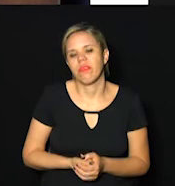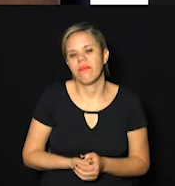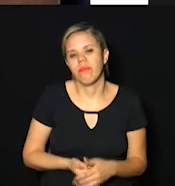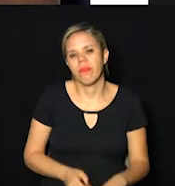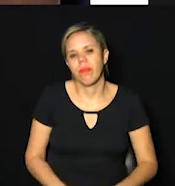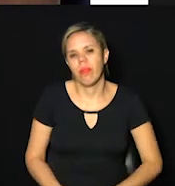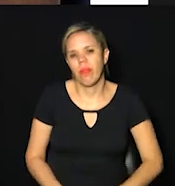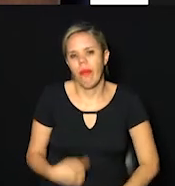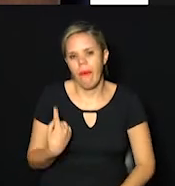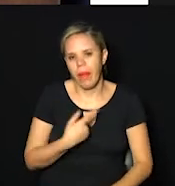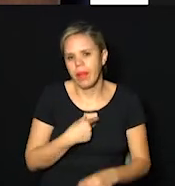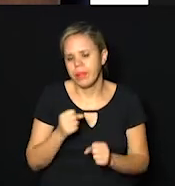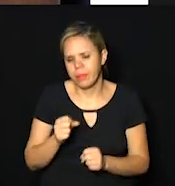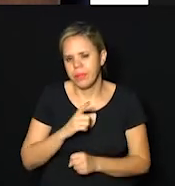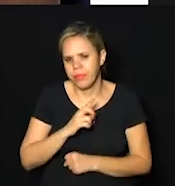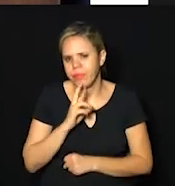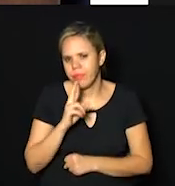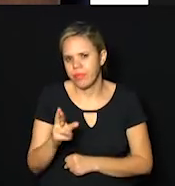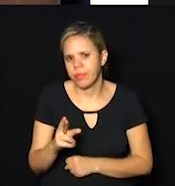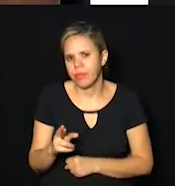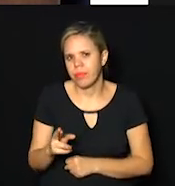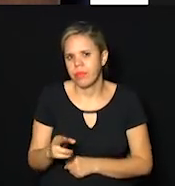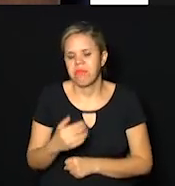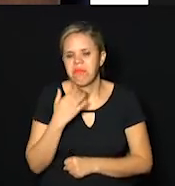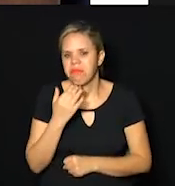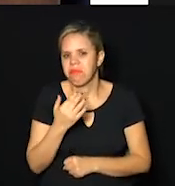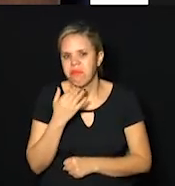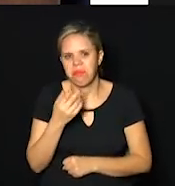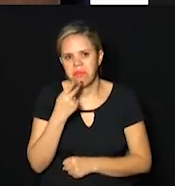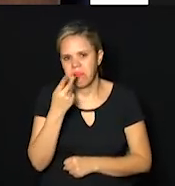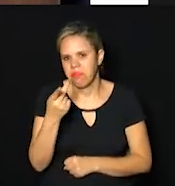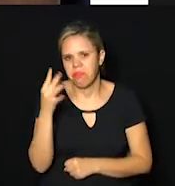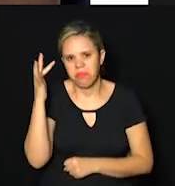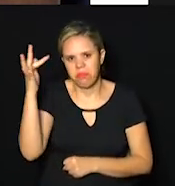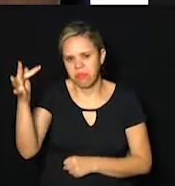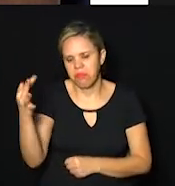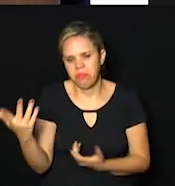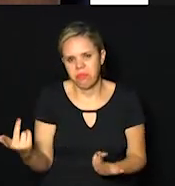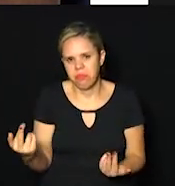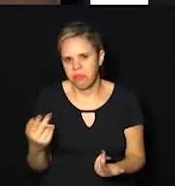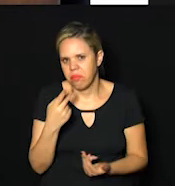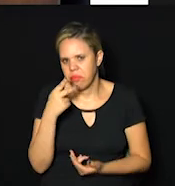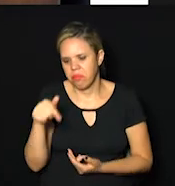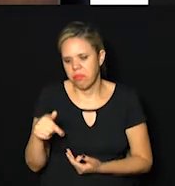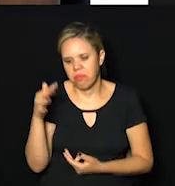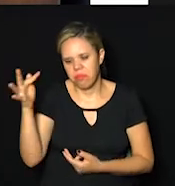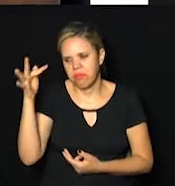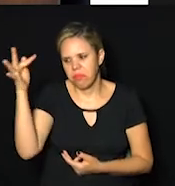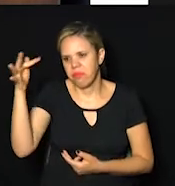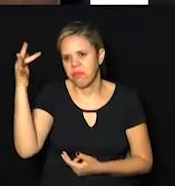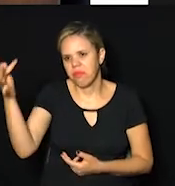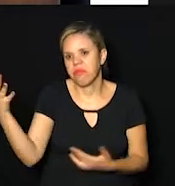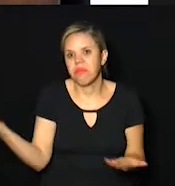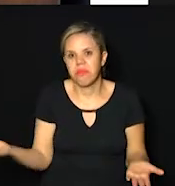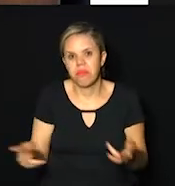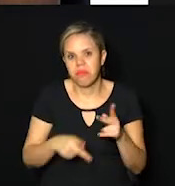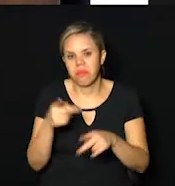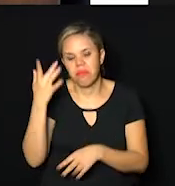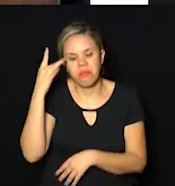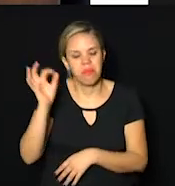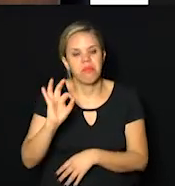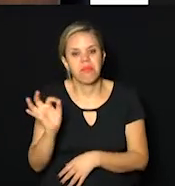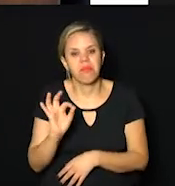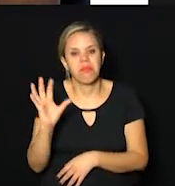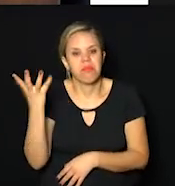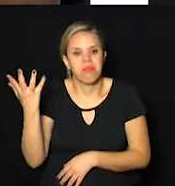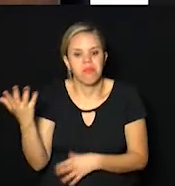a gente possa ter respostas. Porque de nada adianta a gente falar sobre futuro, como eu estou falando aqui de futuro, se as pessoas não souberem o que vai